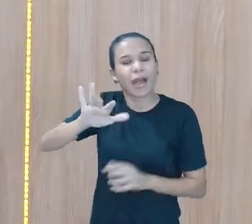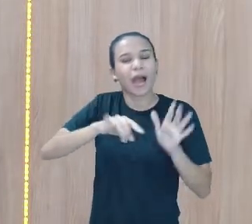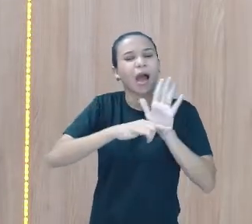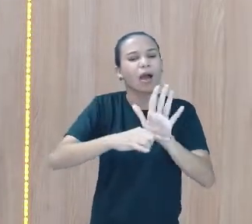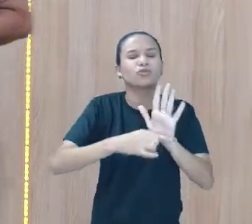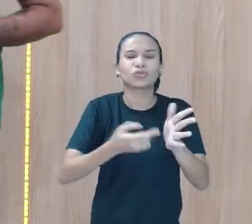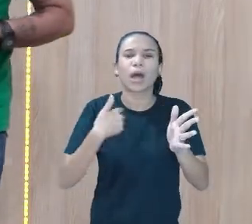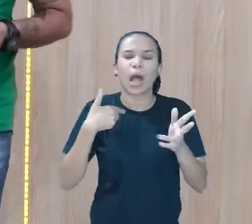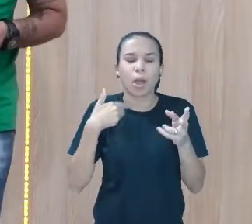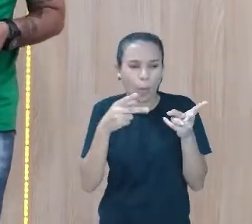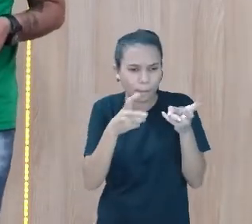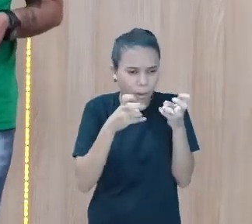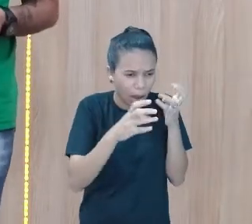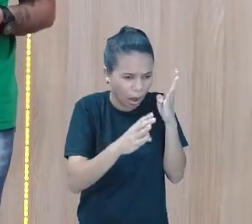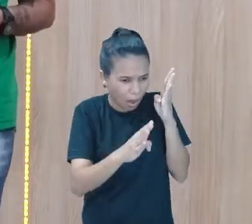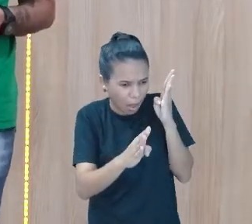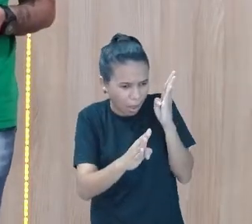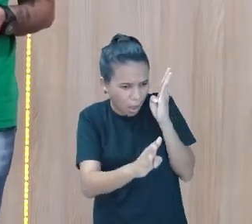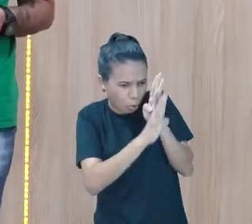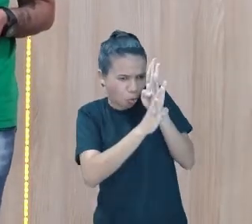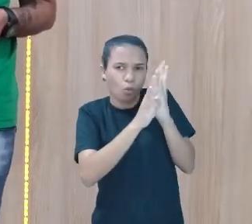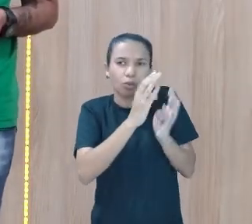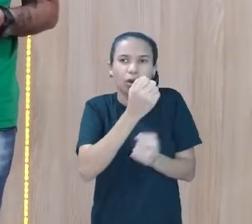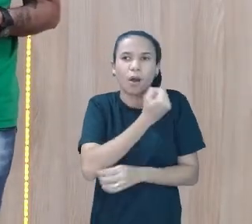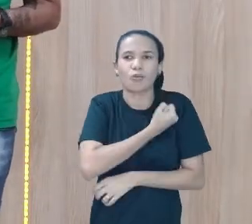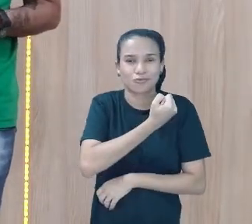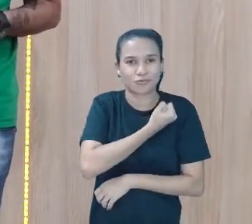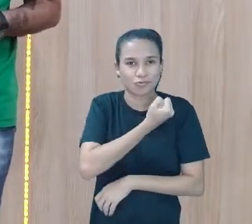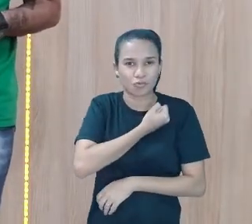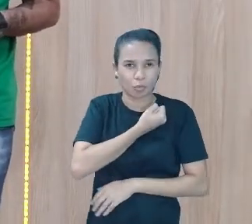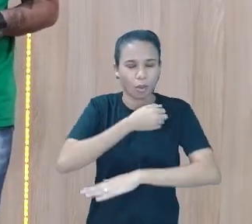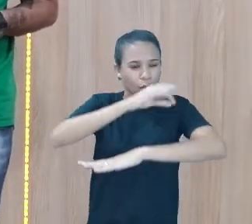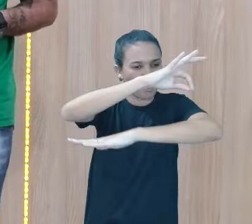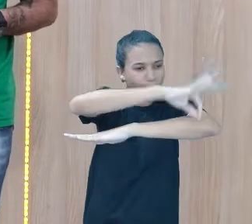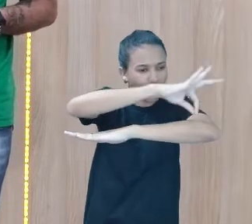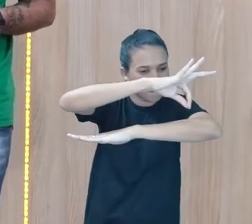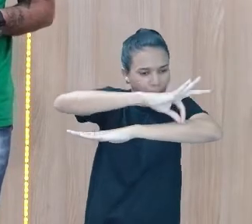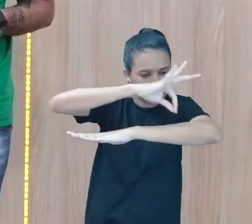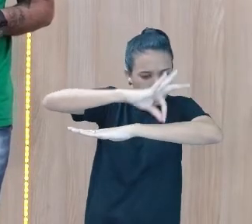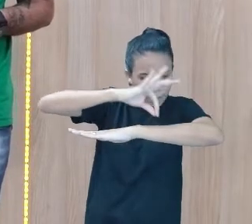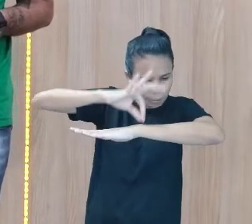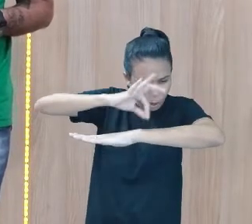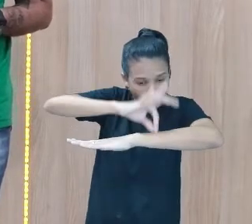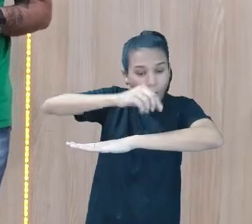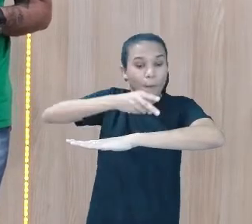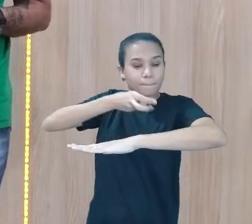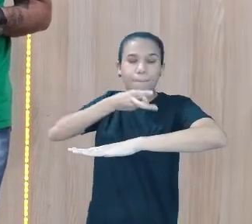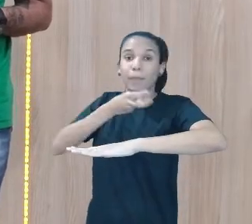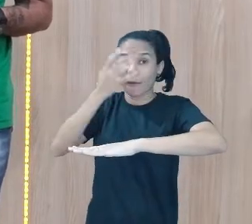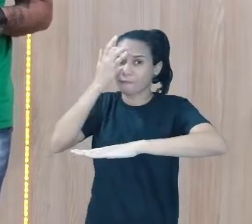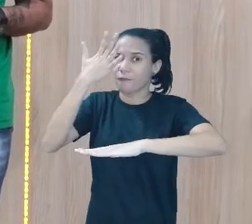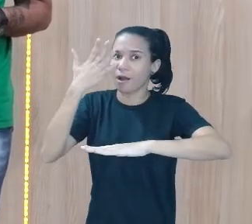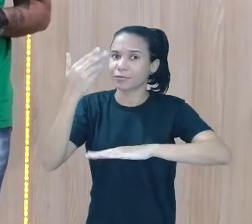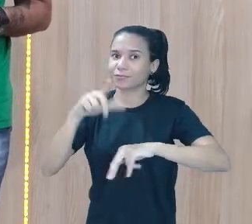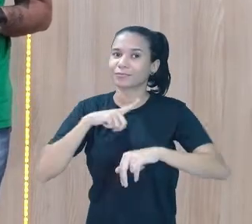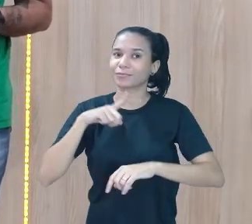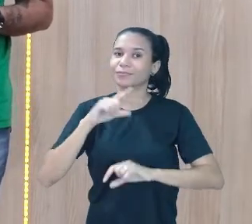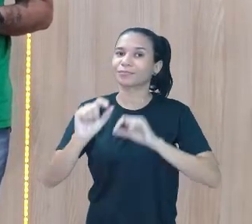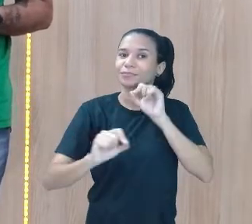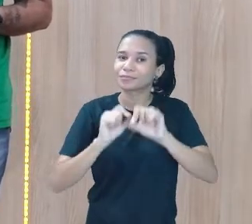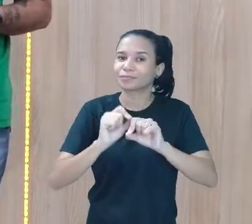eu localize esse ponto, esse número como um ponto da reta, tá bom? Então, a ideia é essa: tendo uma